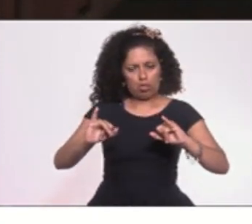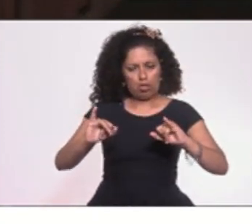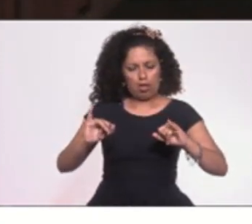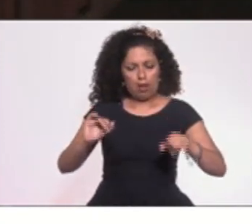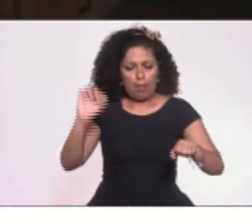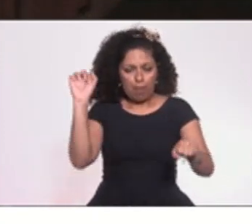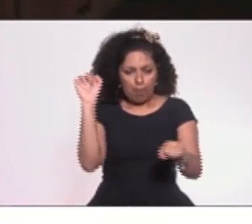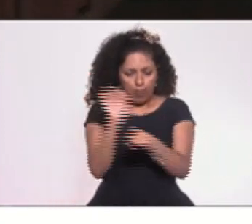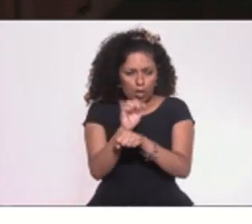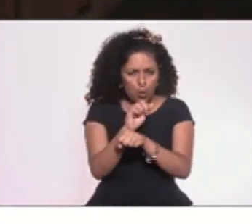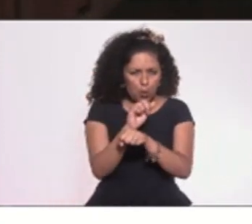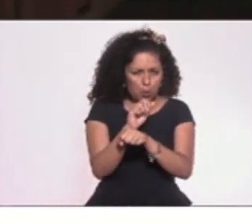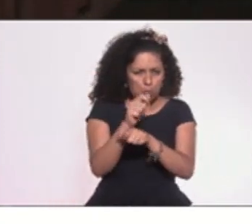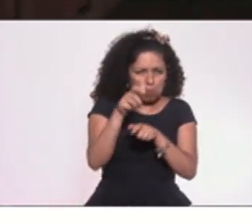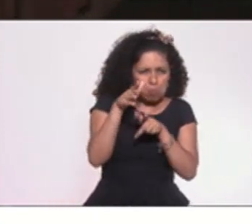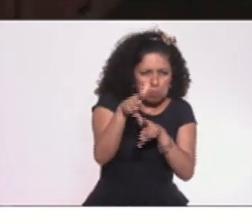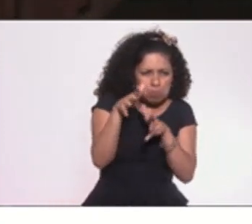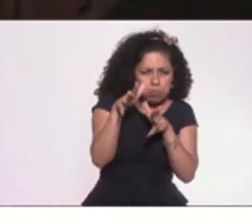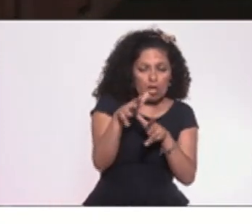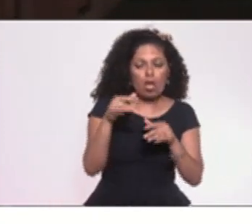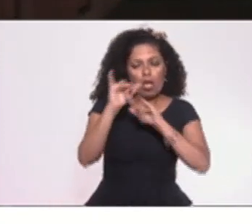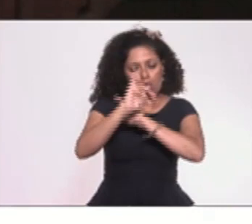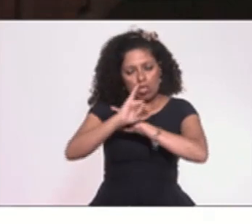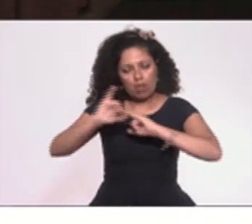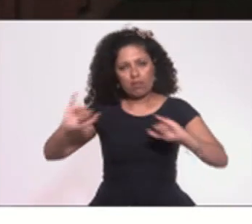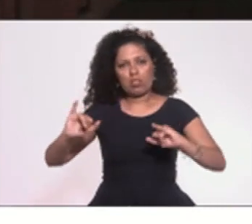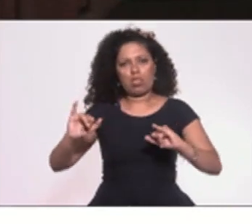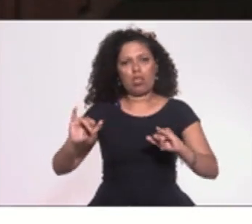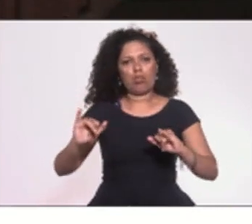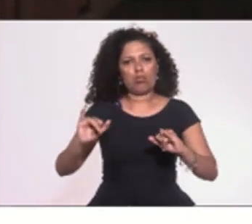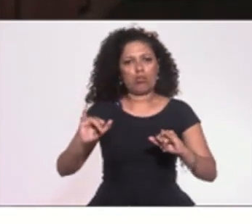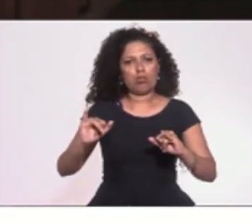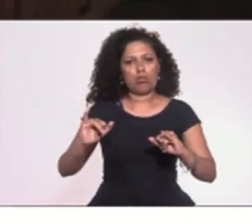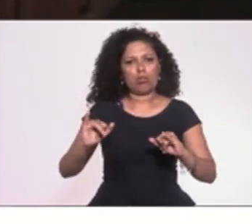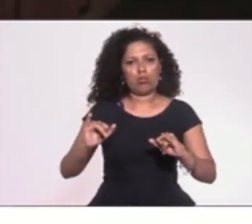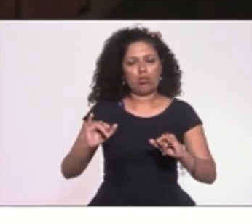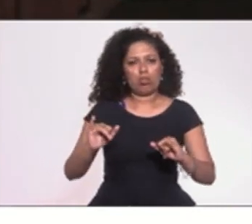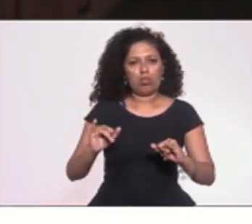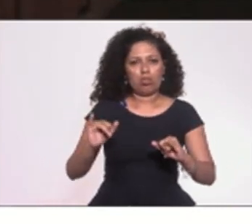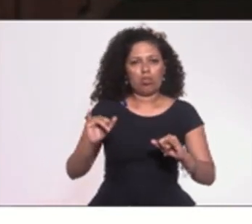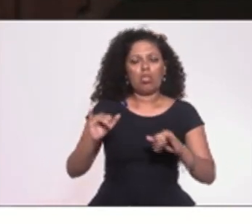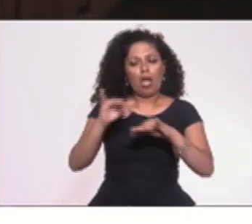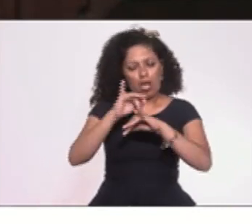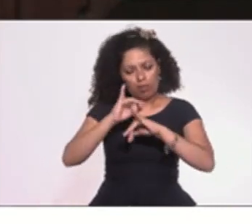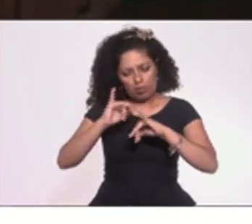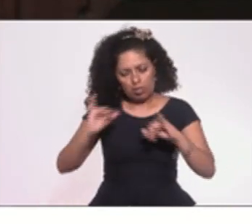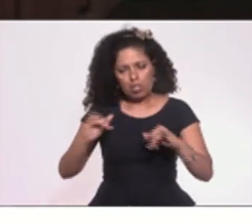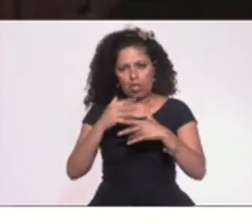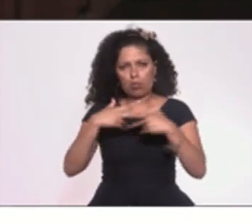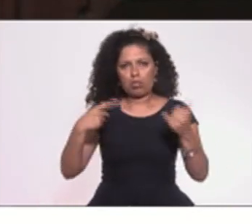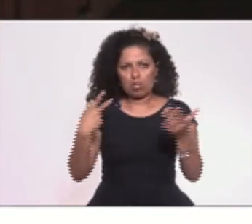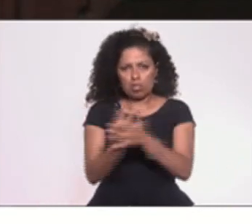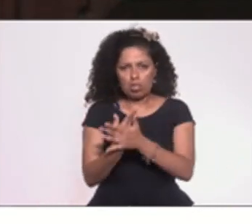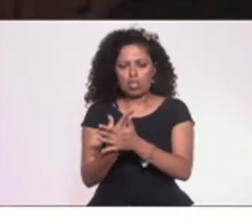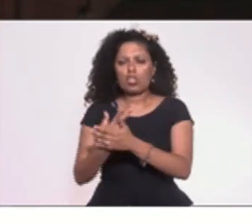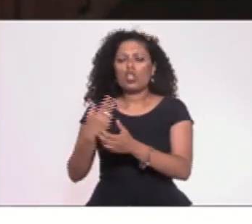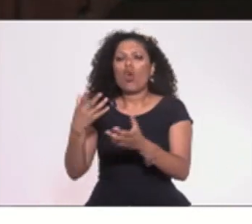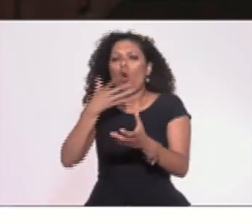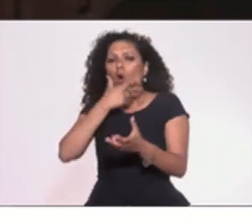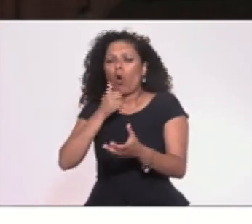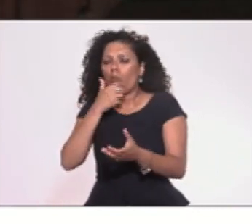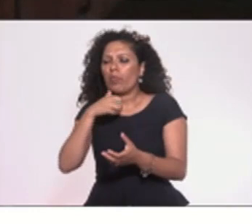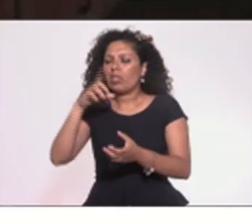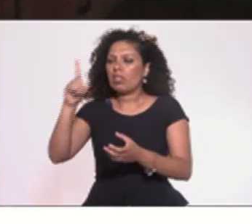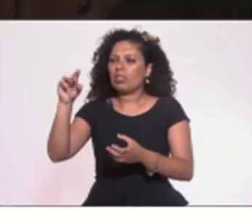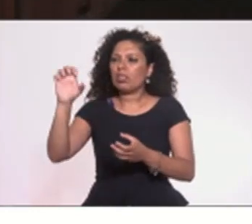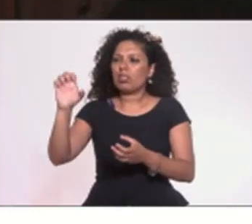persecução penal para a fase de denúncia. E a denúncia também foi acolhida pelos